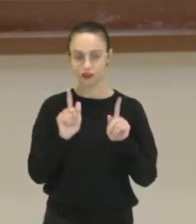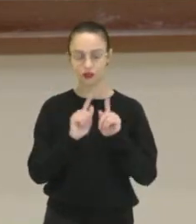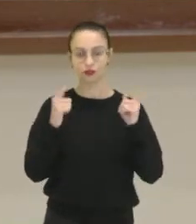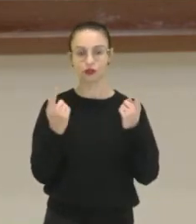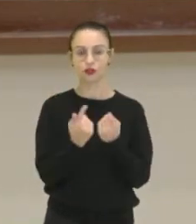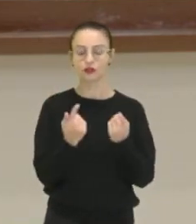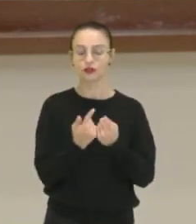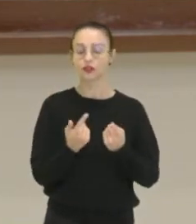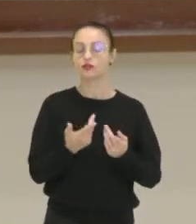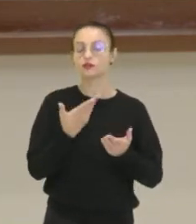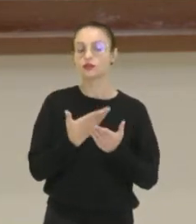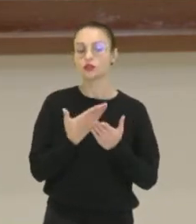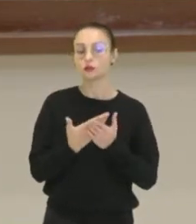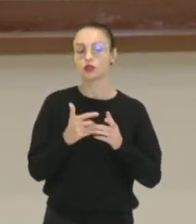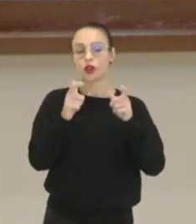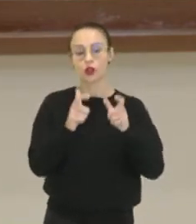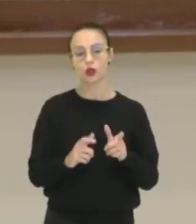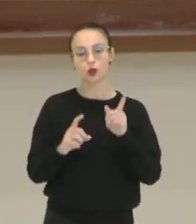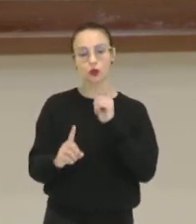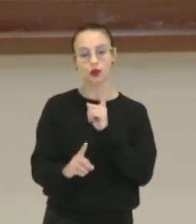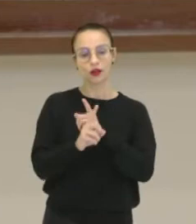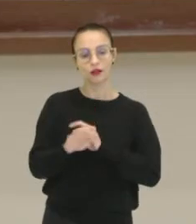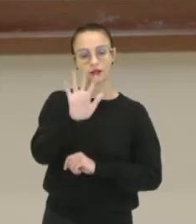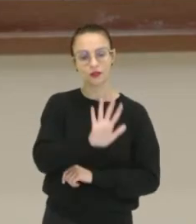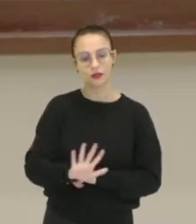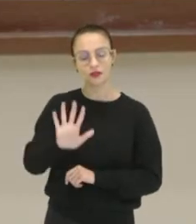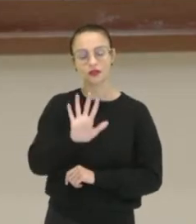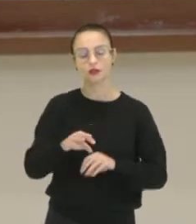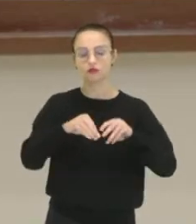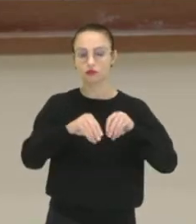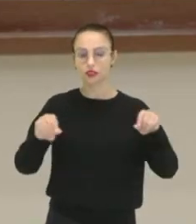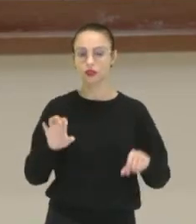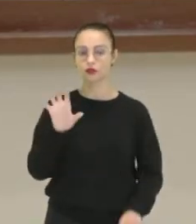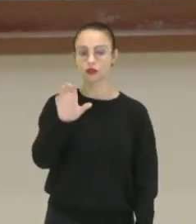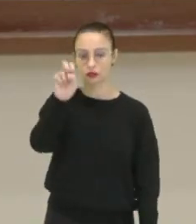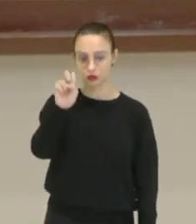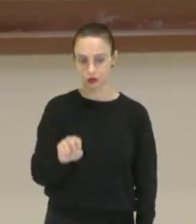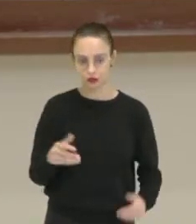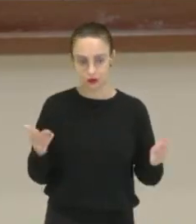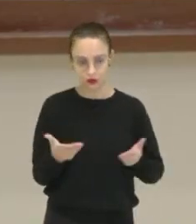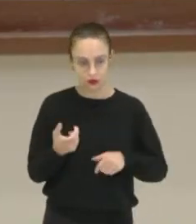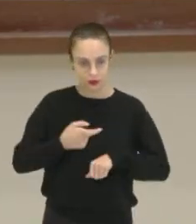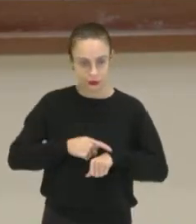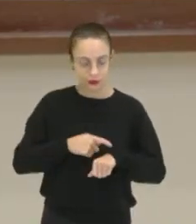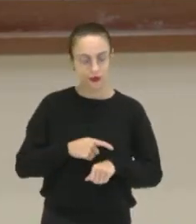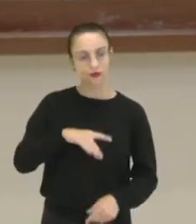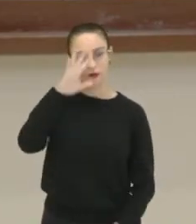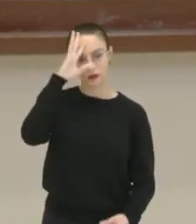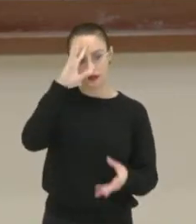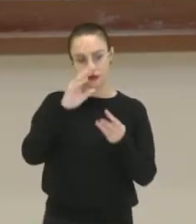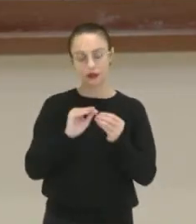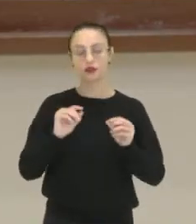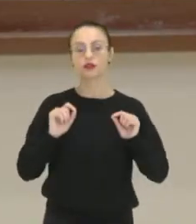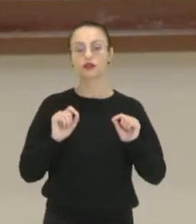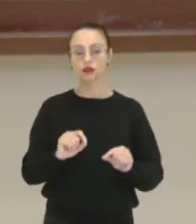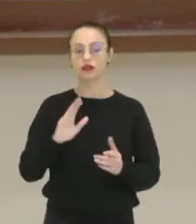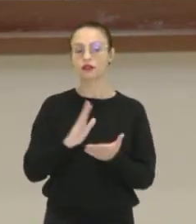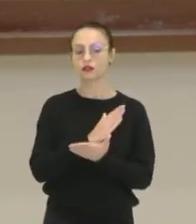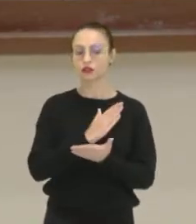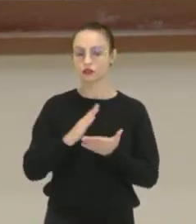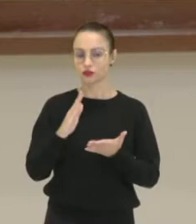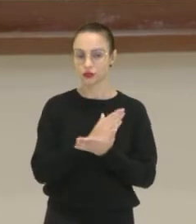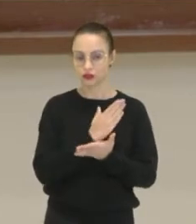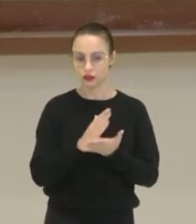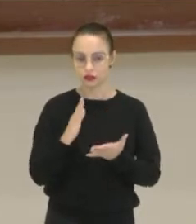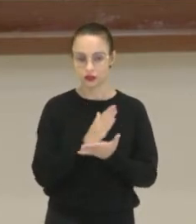a localização e o território da região sul neste momento. Entender que essa classificação, essa